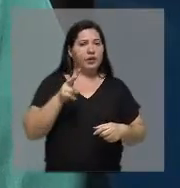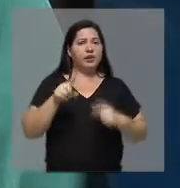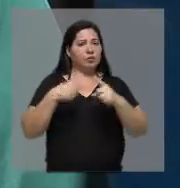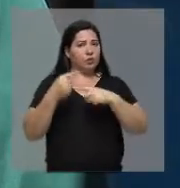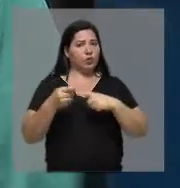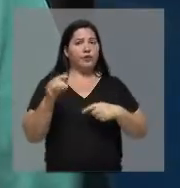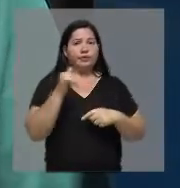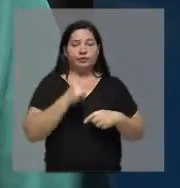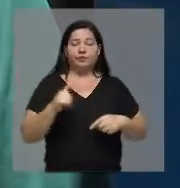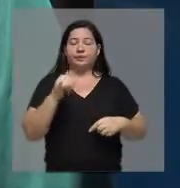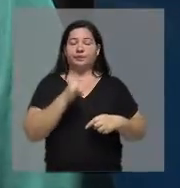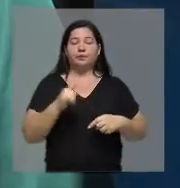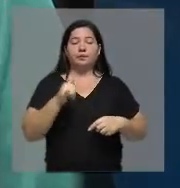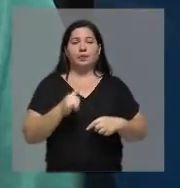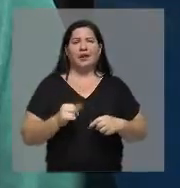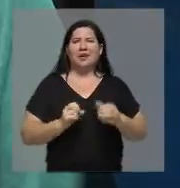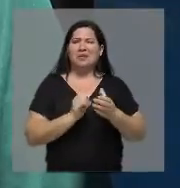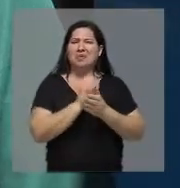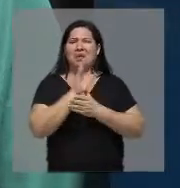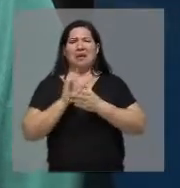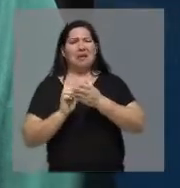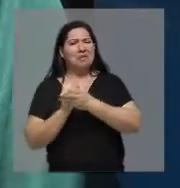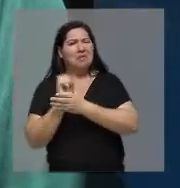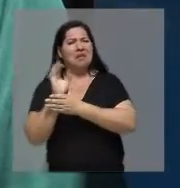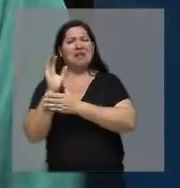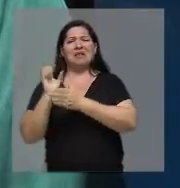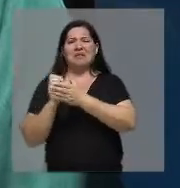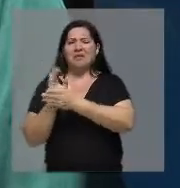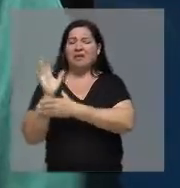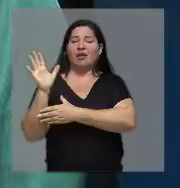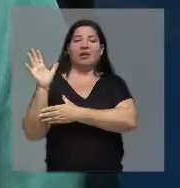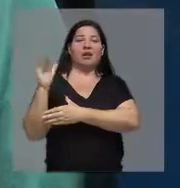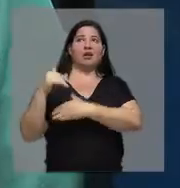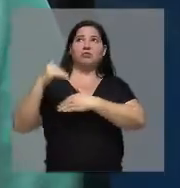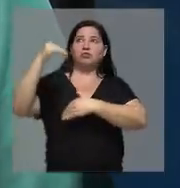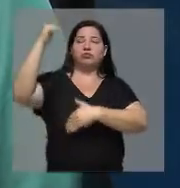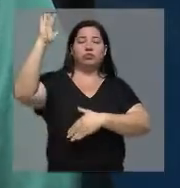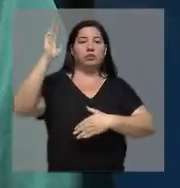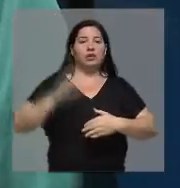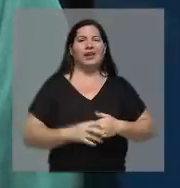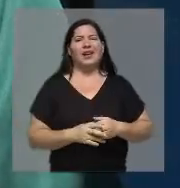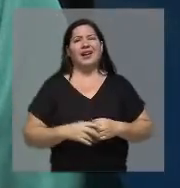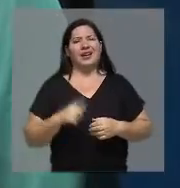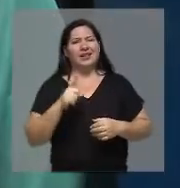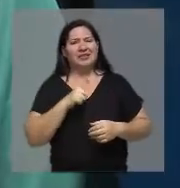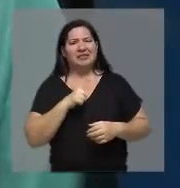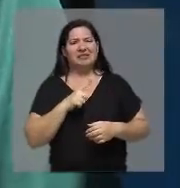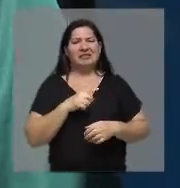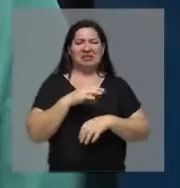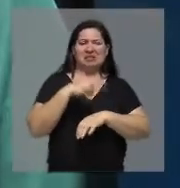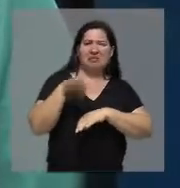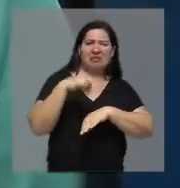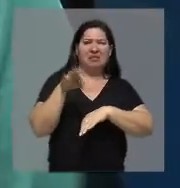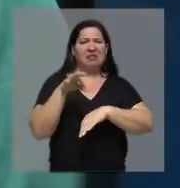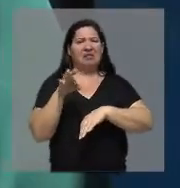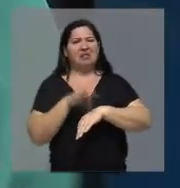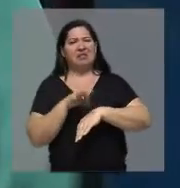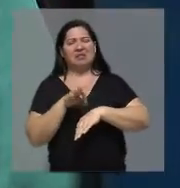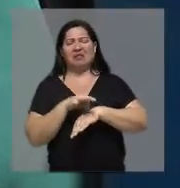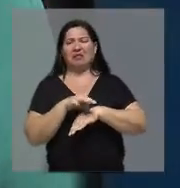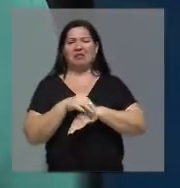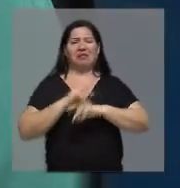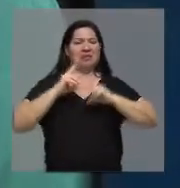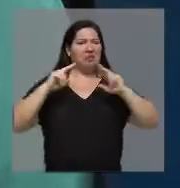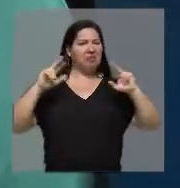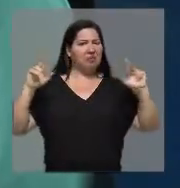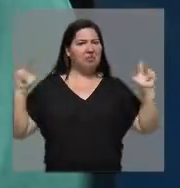lá, muito mato, mato muito grande. Isso provoca animais peçonhentos invadindo as casas, pernilongos, né? A